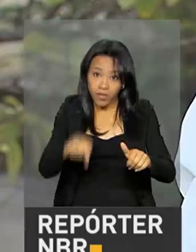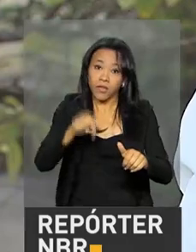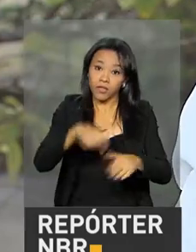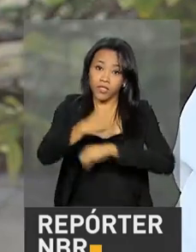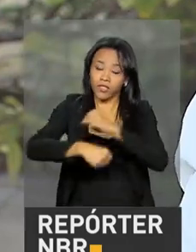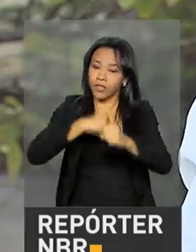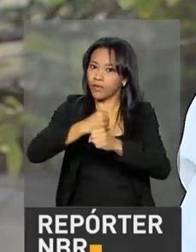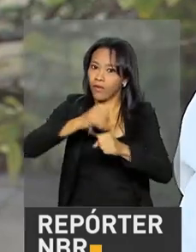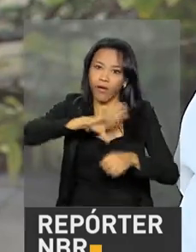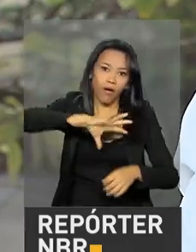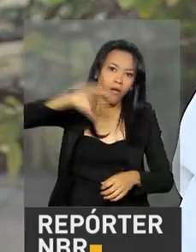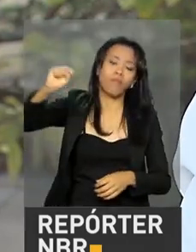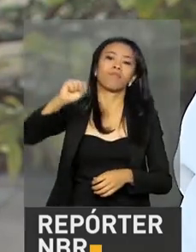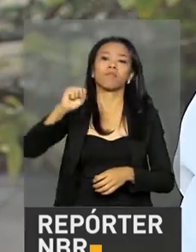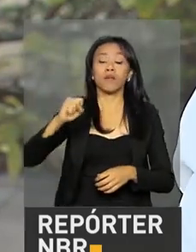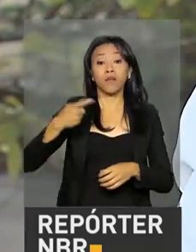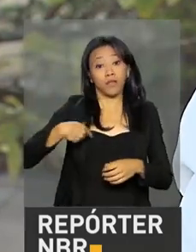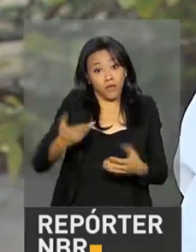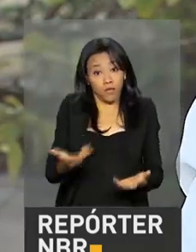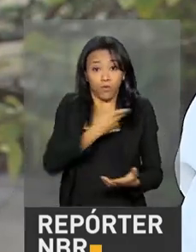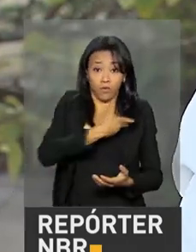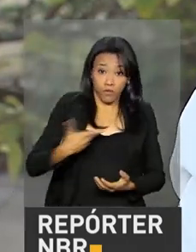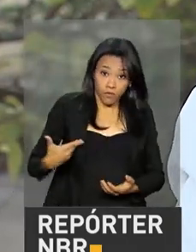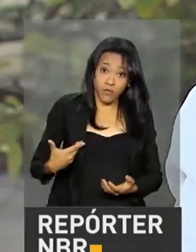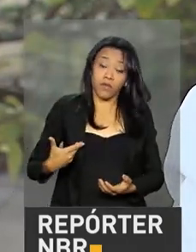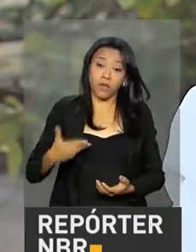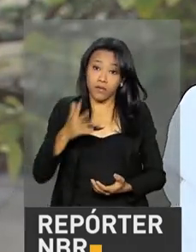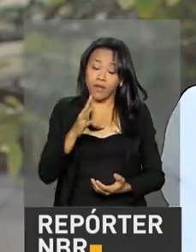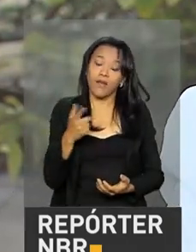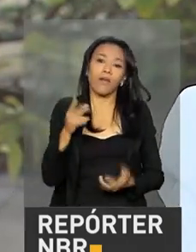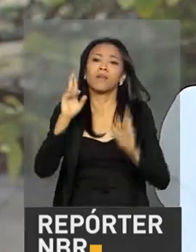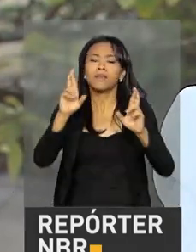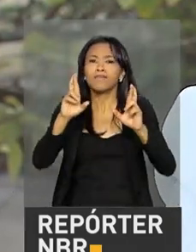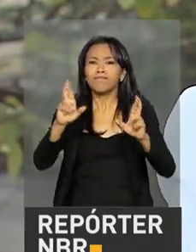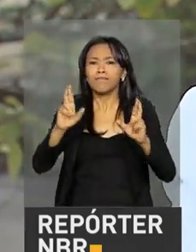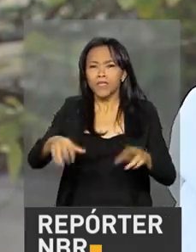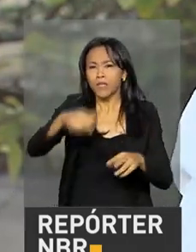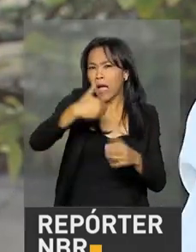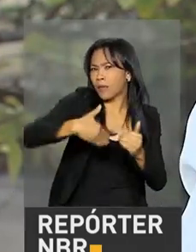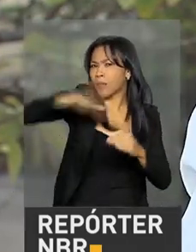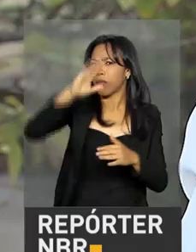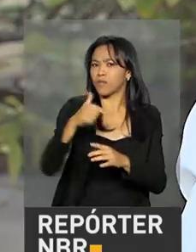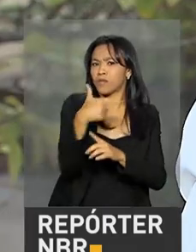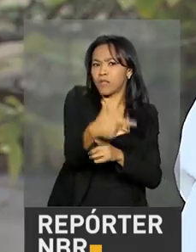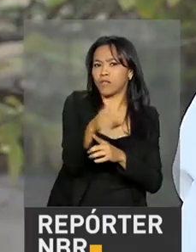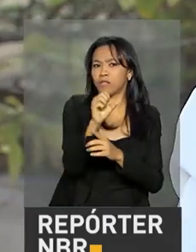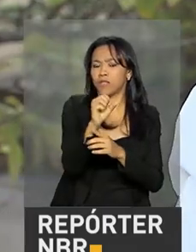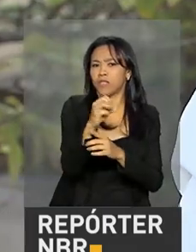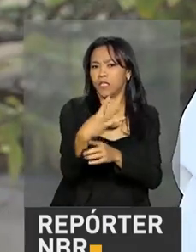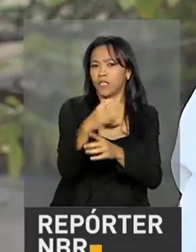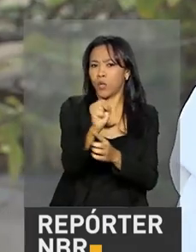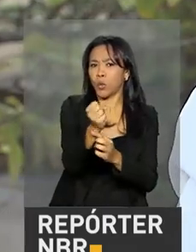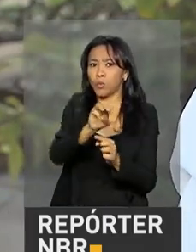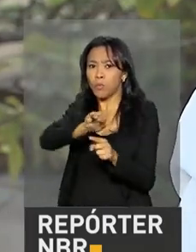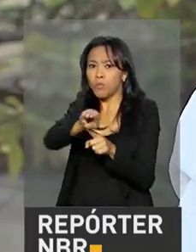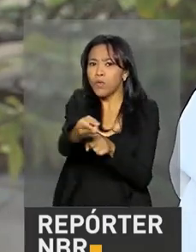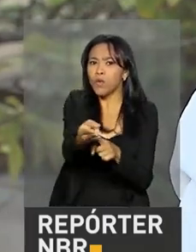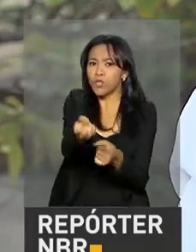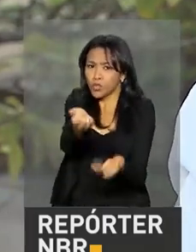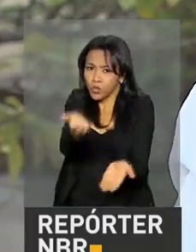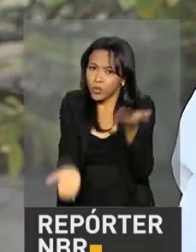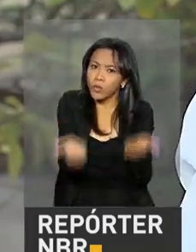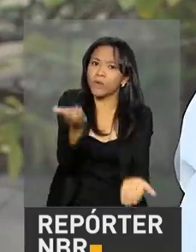história a expectativa do governo é que a produção ultrapasse as 238 milhões de toneladas e o crescimento da